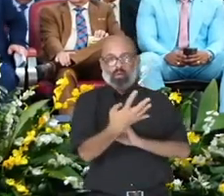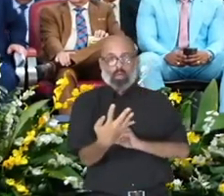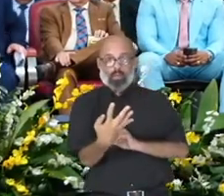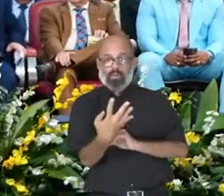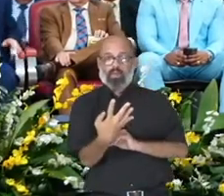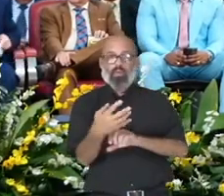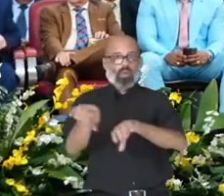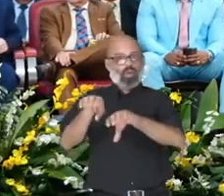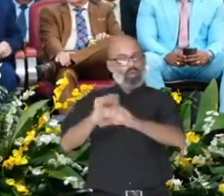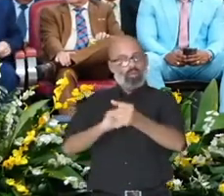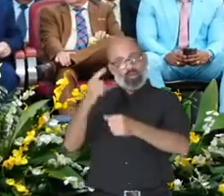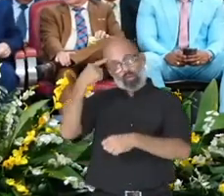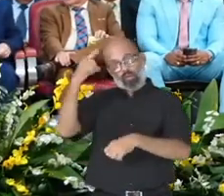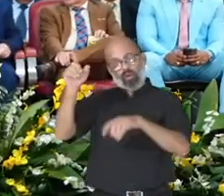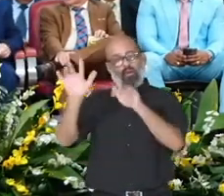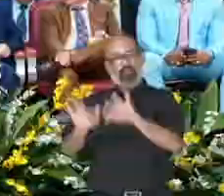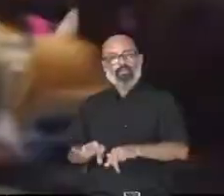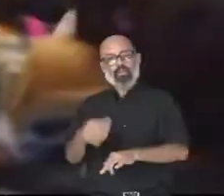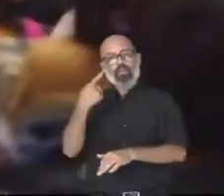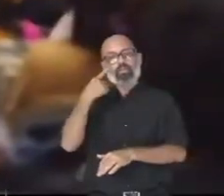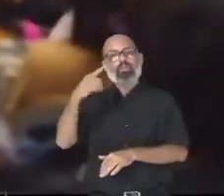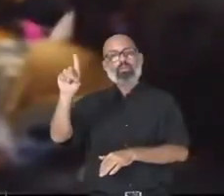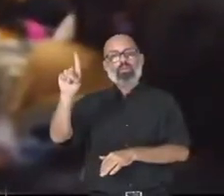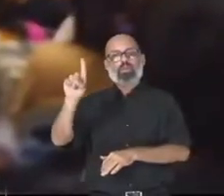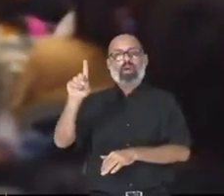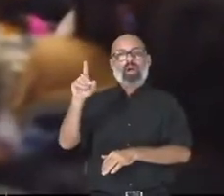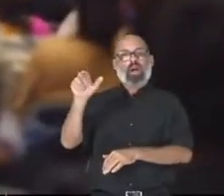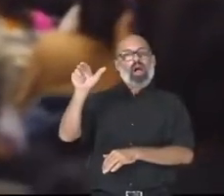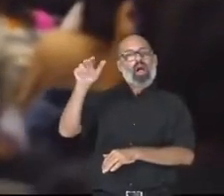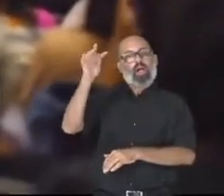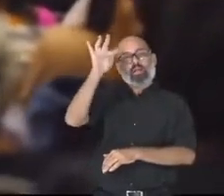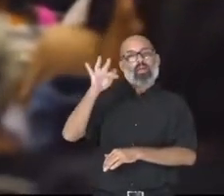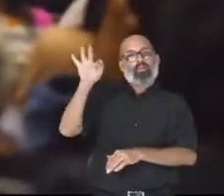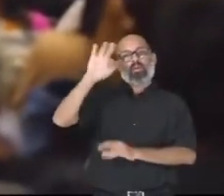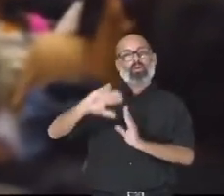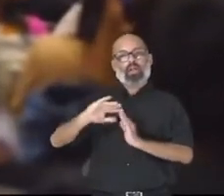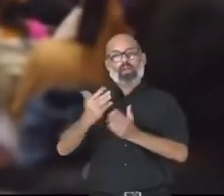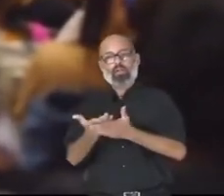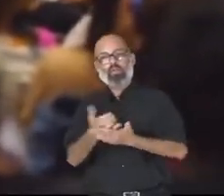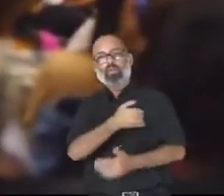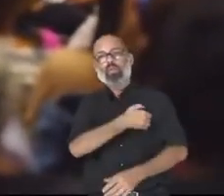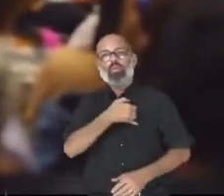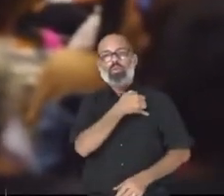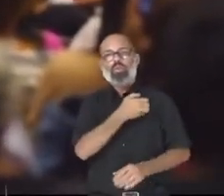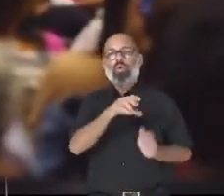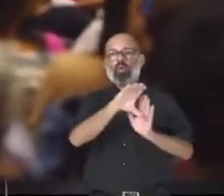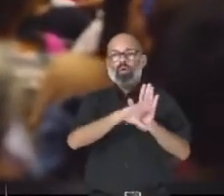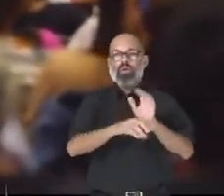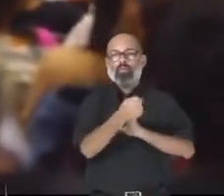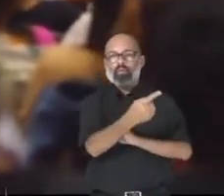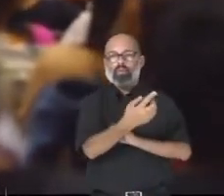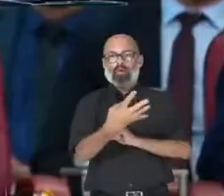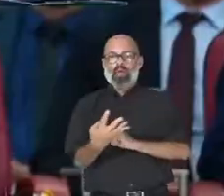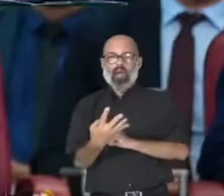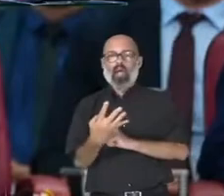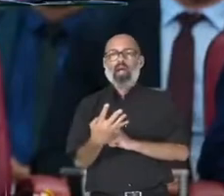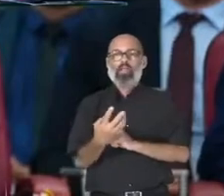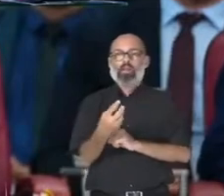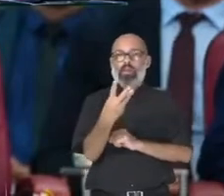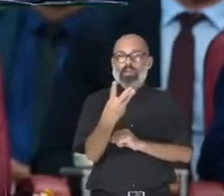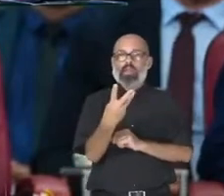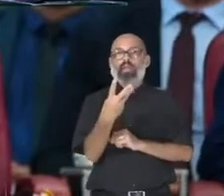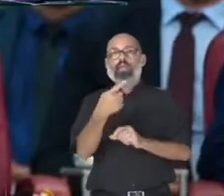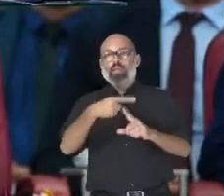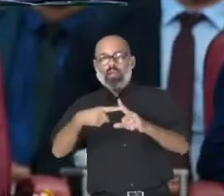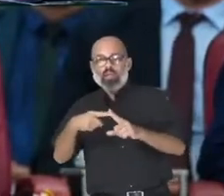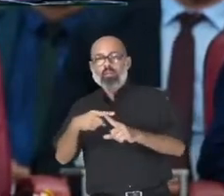É o dia final. Imagine você no último dia da faculdade, no último dia da escola. É aqui, João 14. Jesus dizendo: vocês ficaram comigo 3 anos e meio.